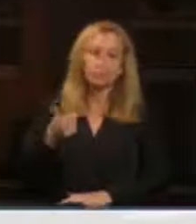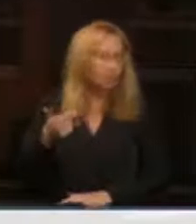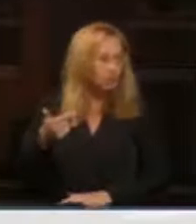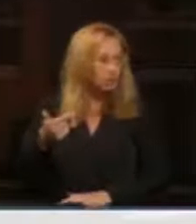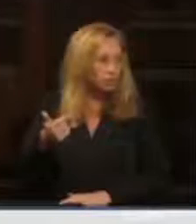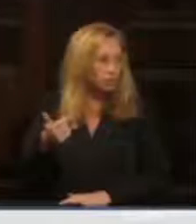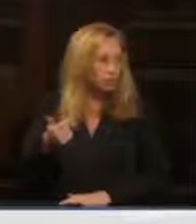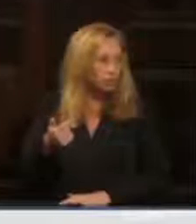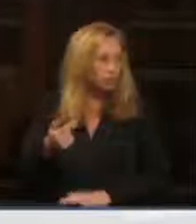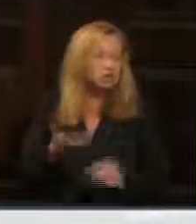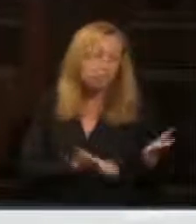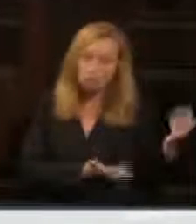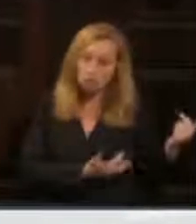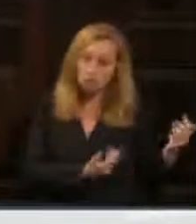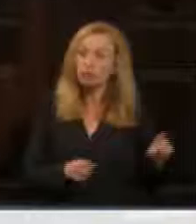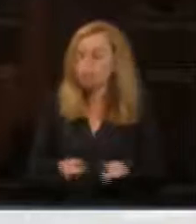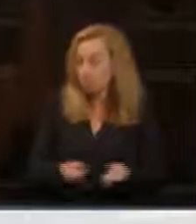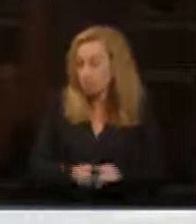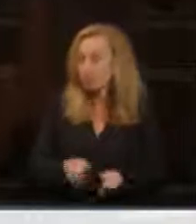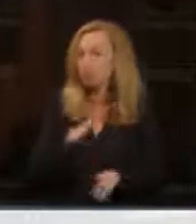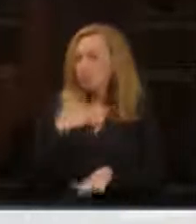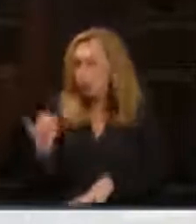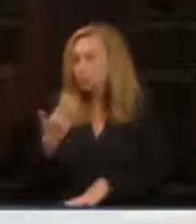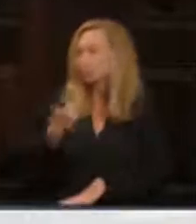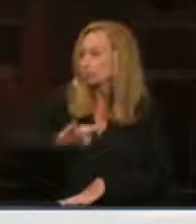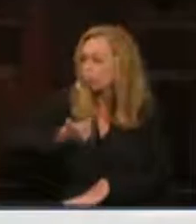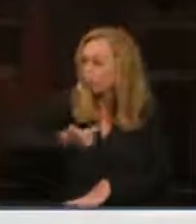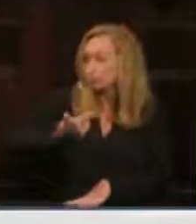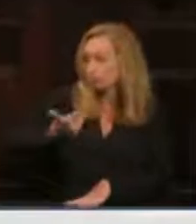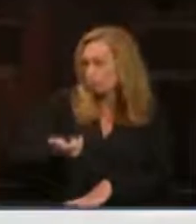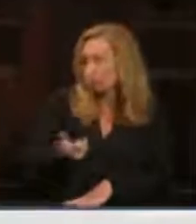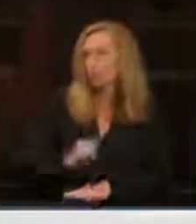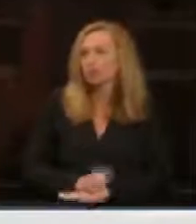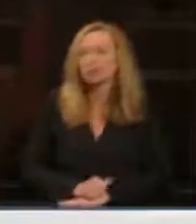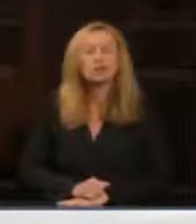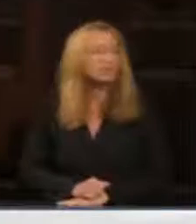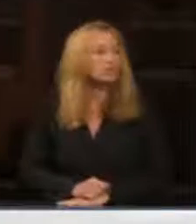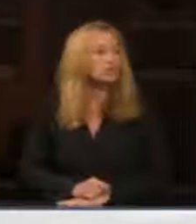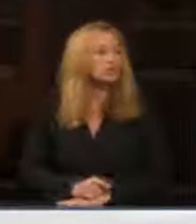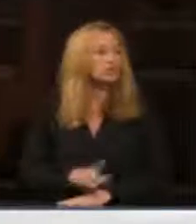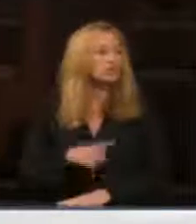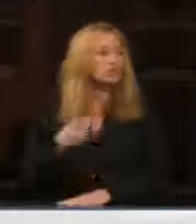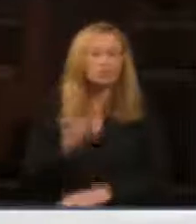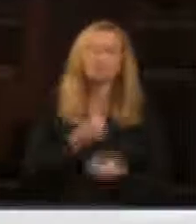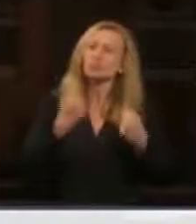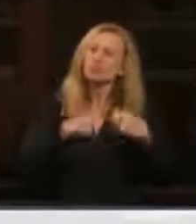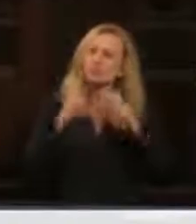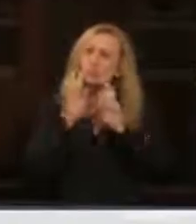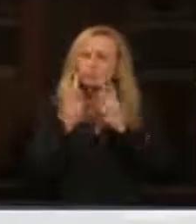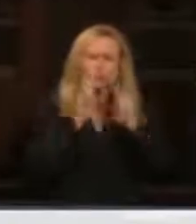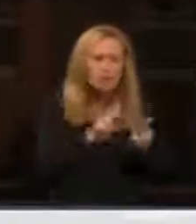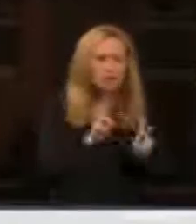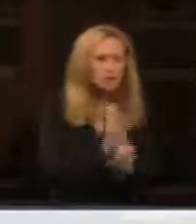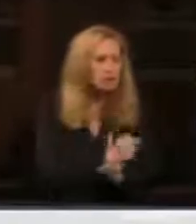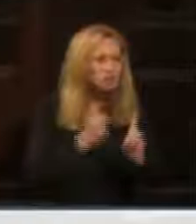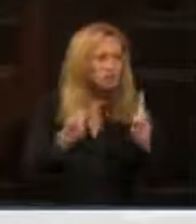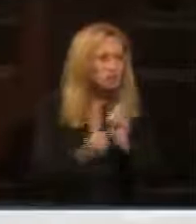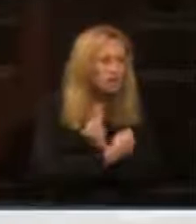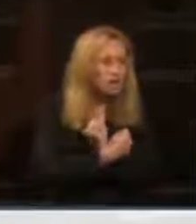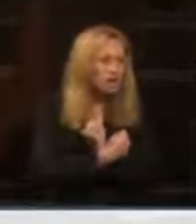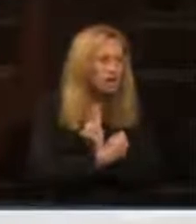de trazer aqui os números, foram mortos por arma de fogo. A gente tem que olhar essa sociedade e